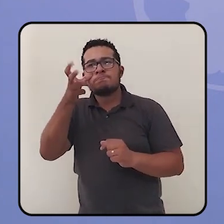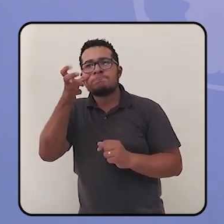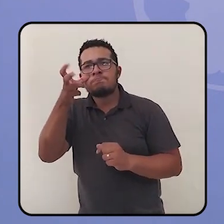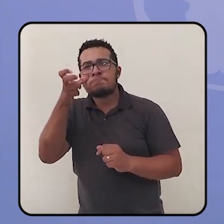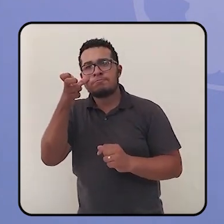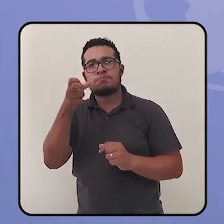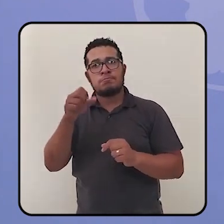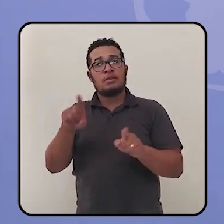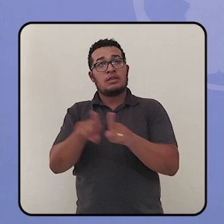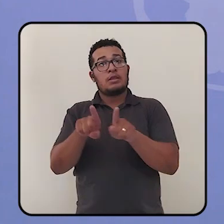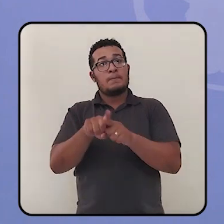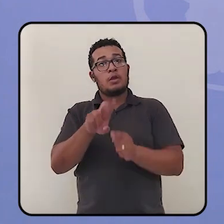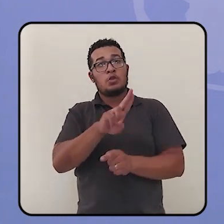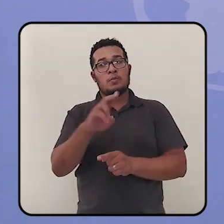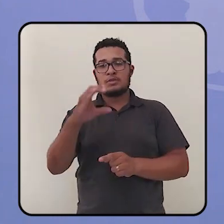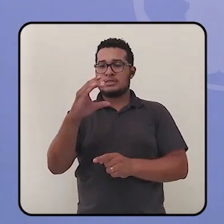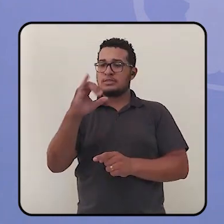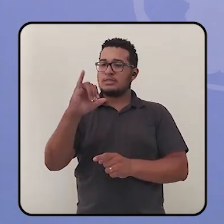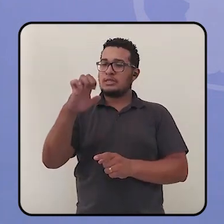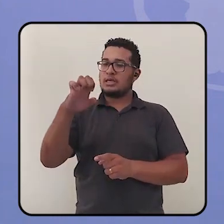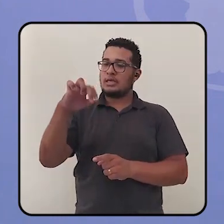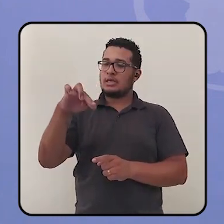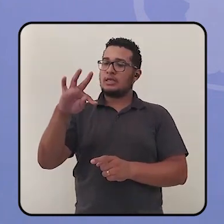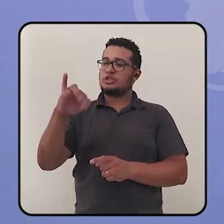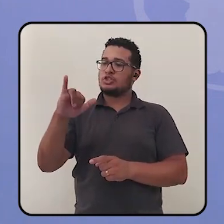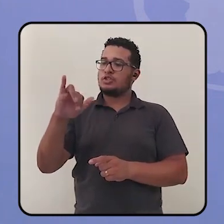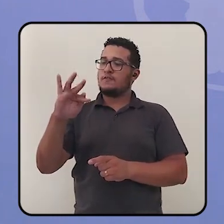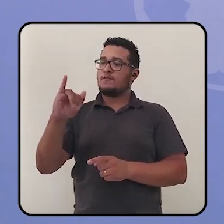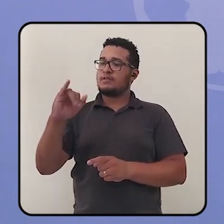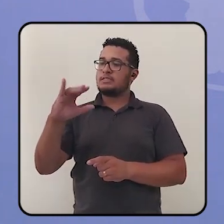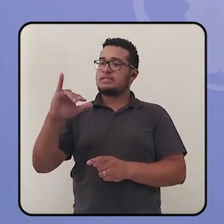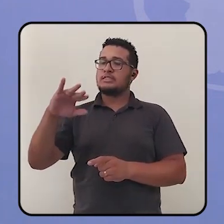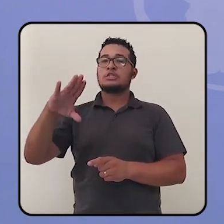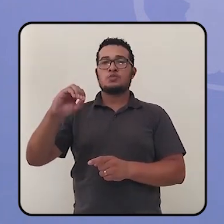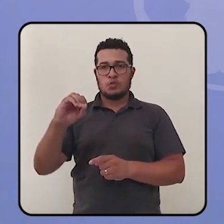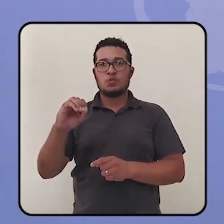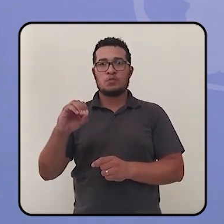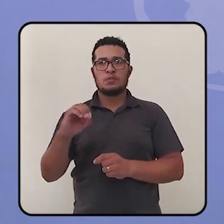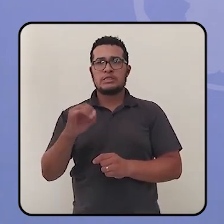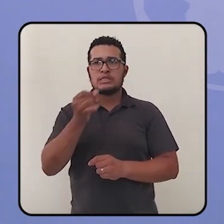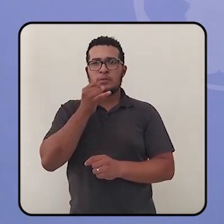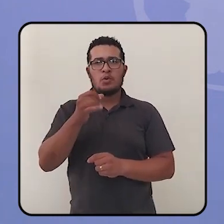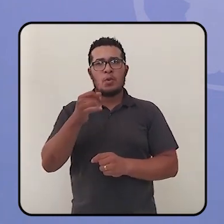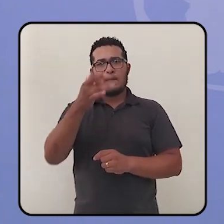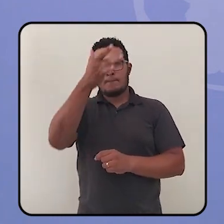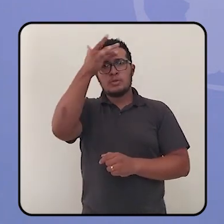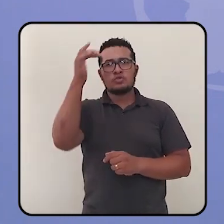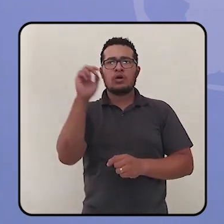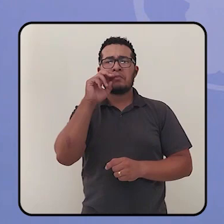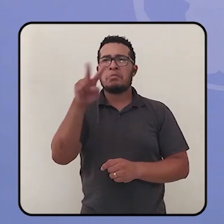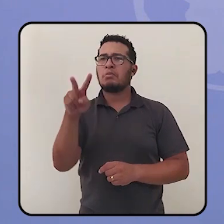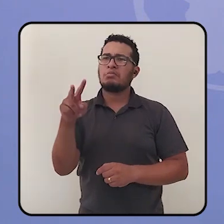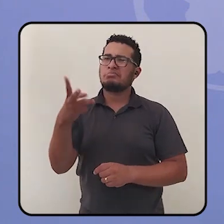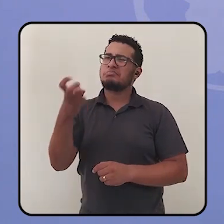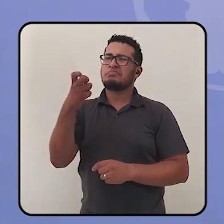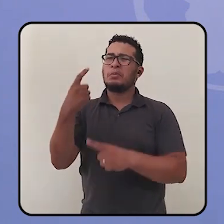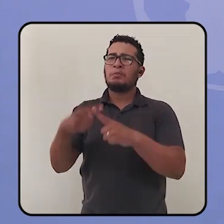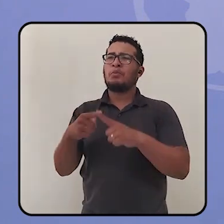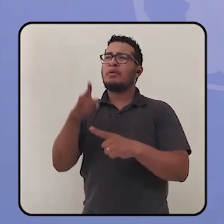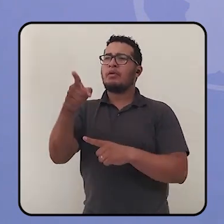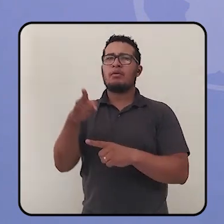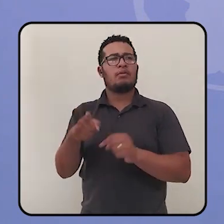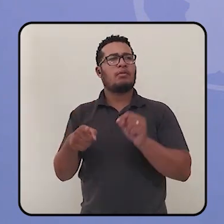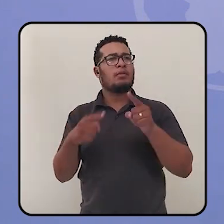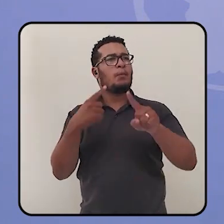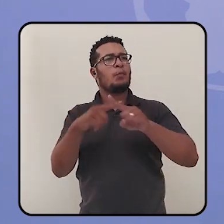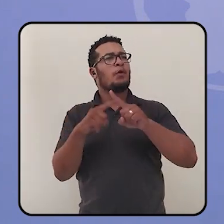é também chamada de cientificismo o homem ele passou a indagar questionar as coisas que aconteciam em sua volta antes como eu havia dito